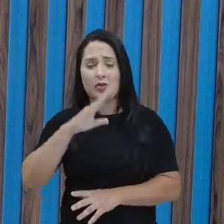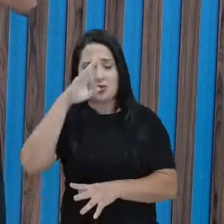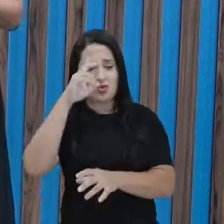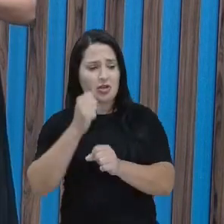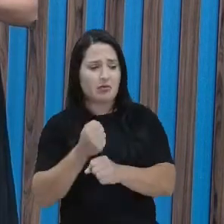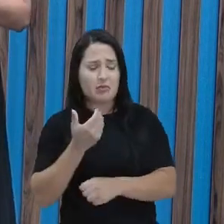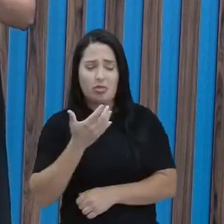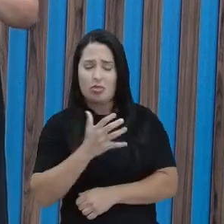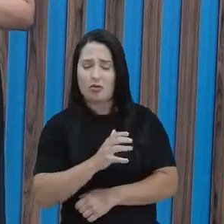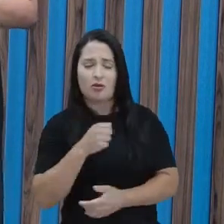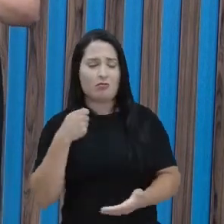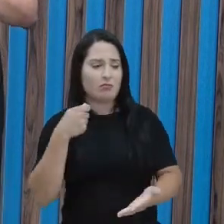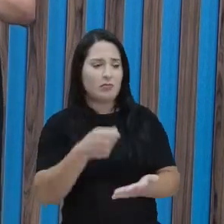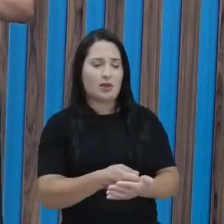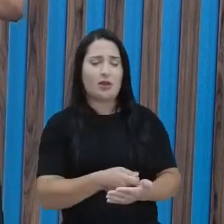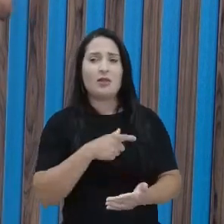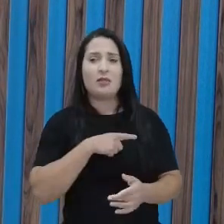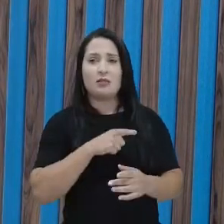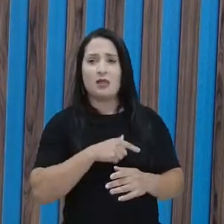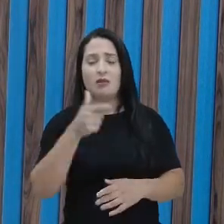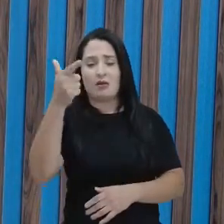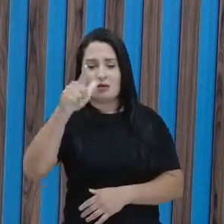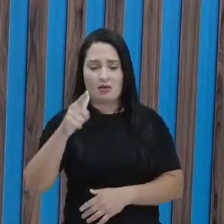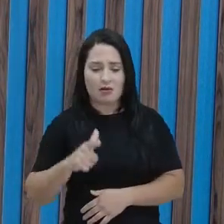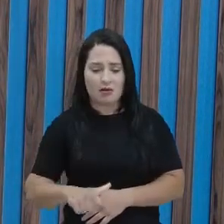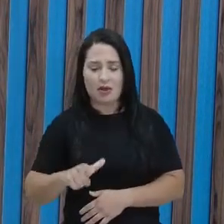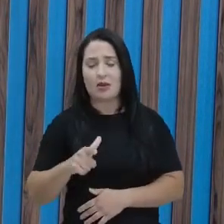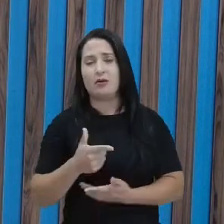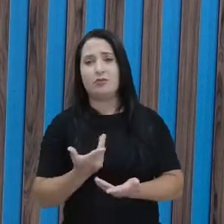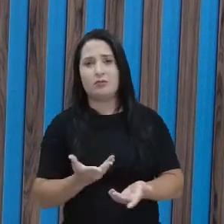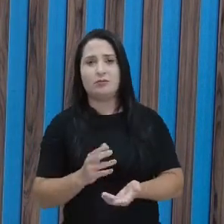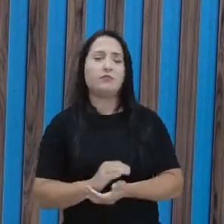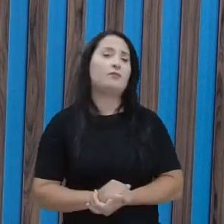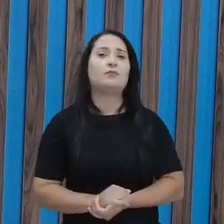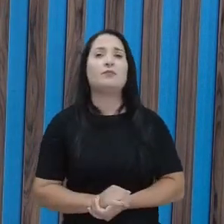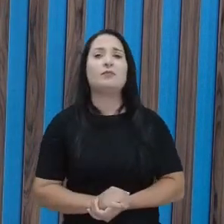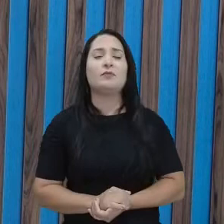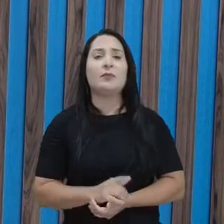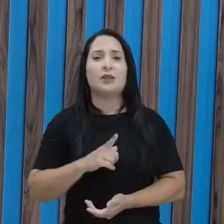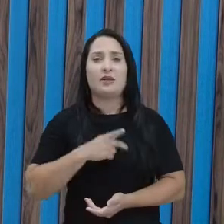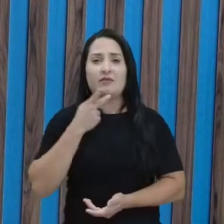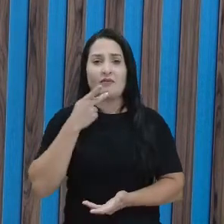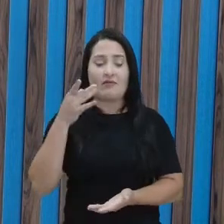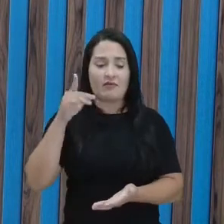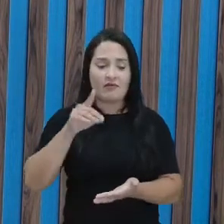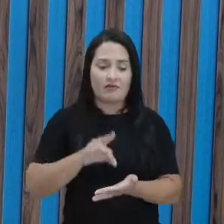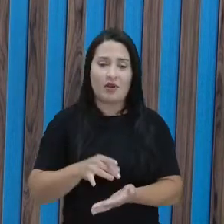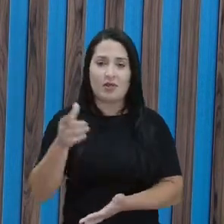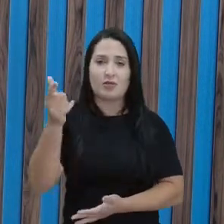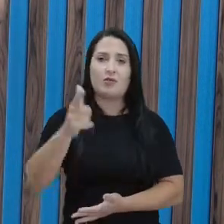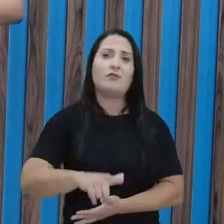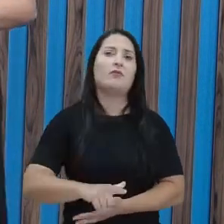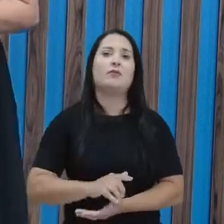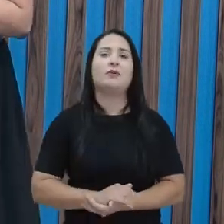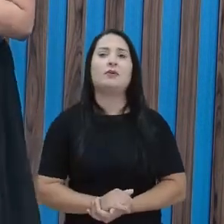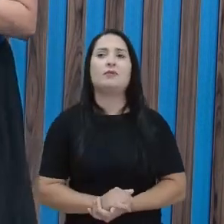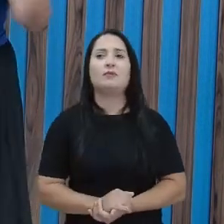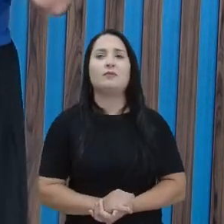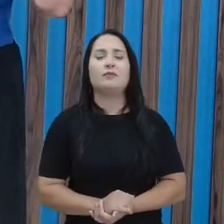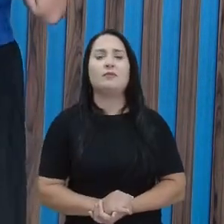uma repetição, né? Aí, da ideia, você tem essa reafirmação, esse destaque,